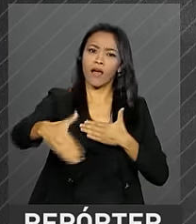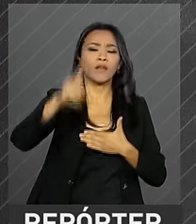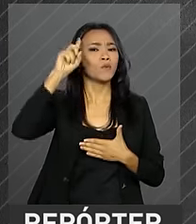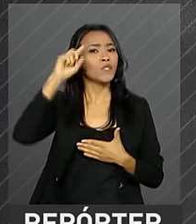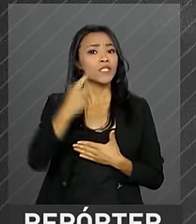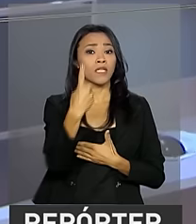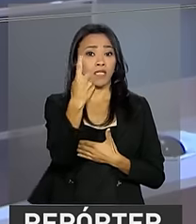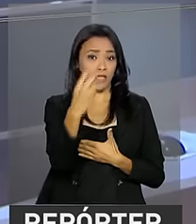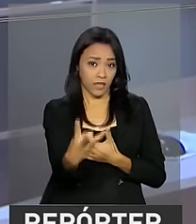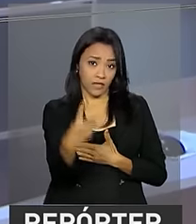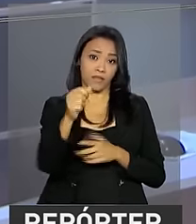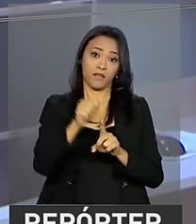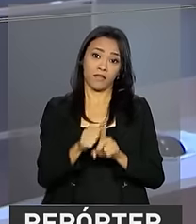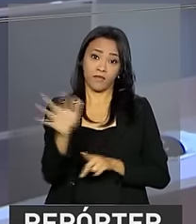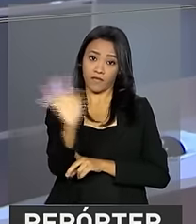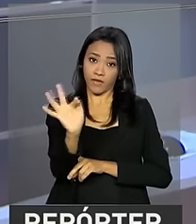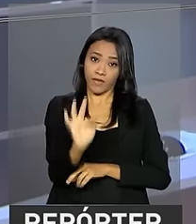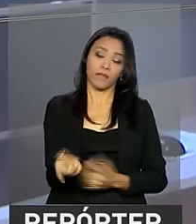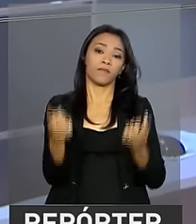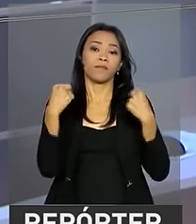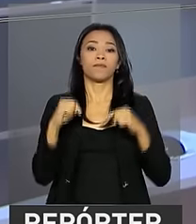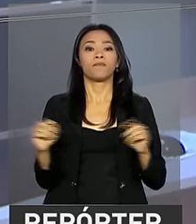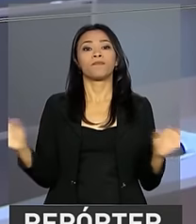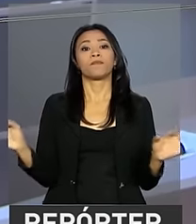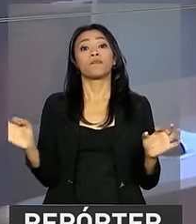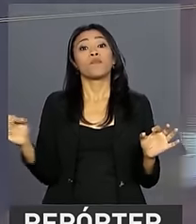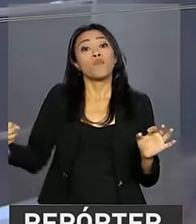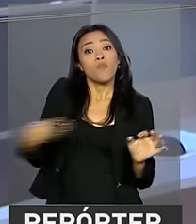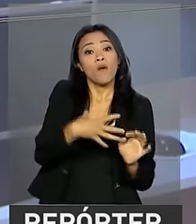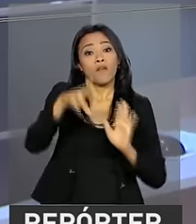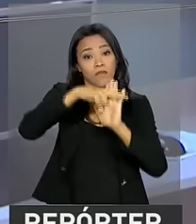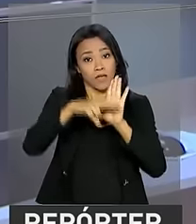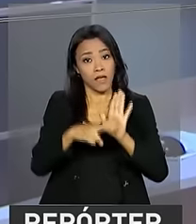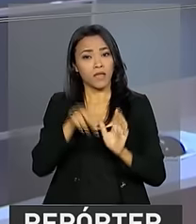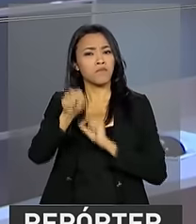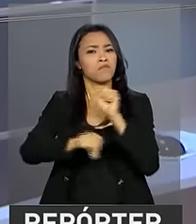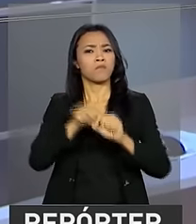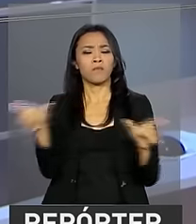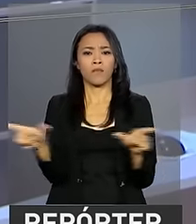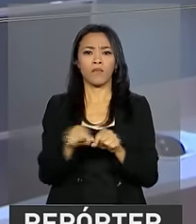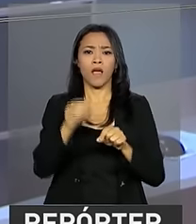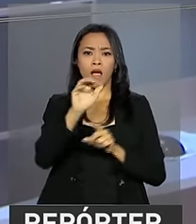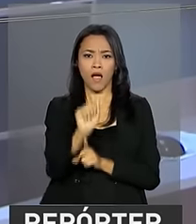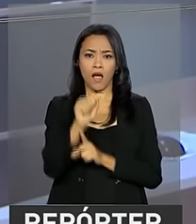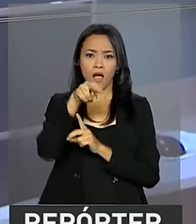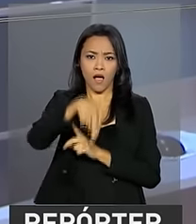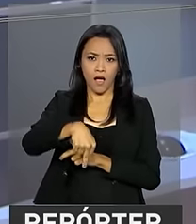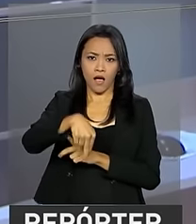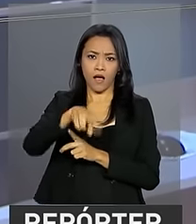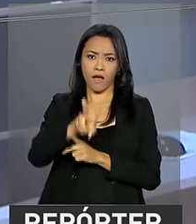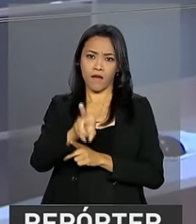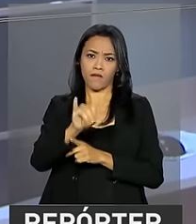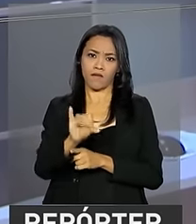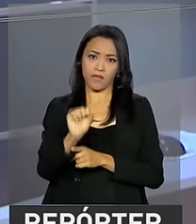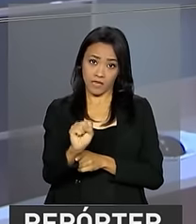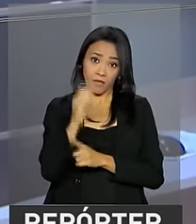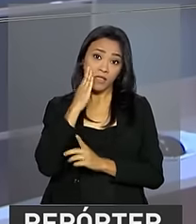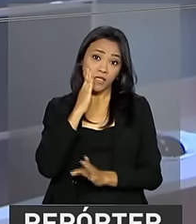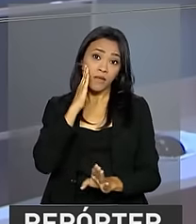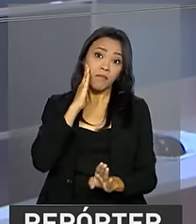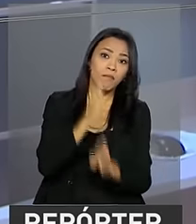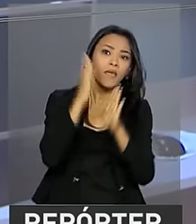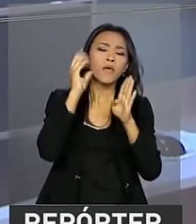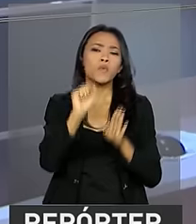de Fevereiro novas regras da Anvisa vão facilitar a identificação de produtos com lactose assim o